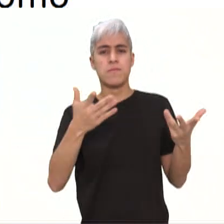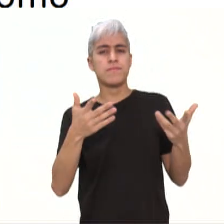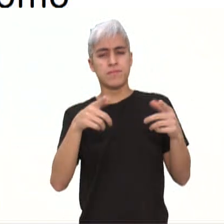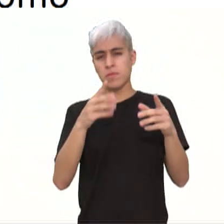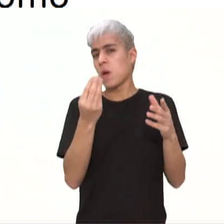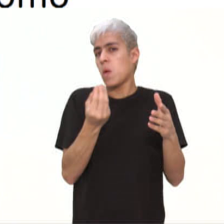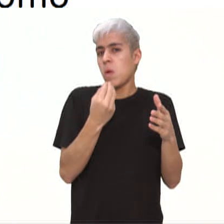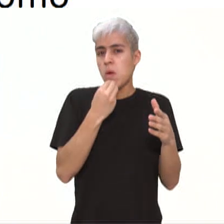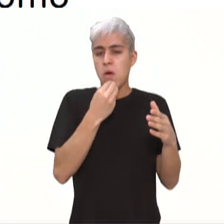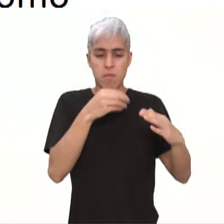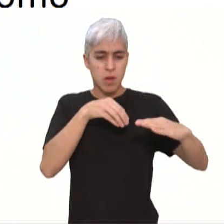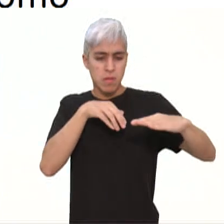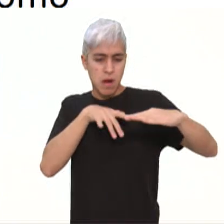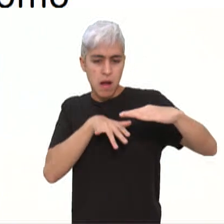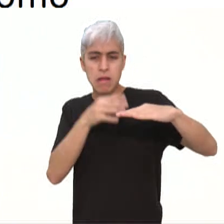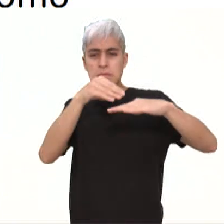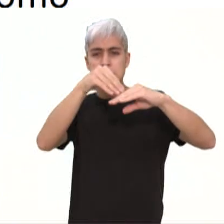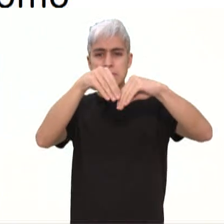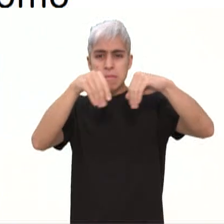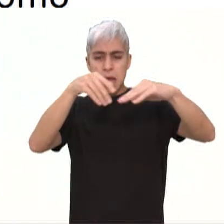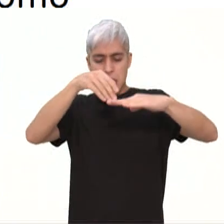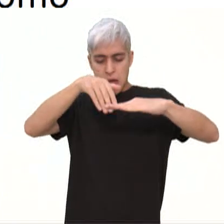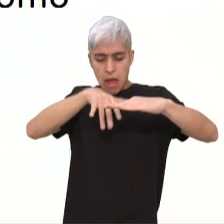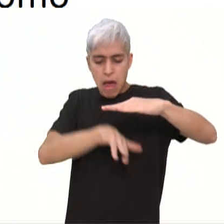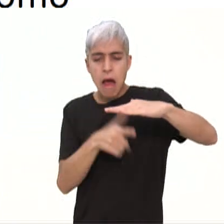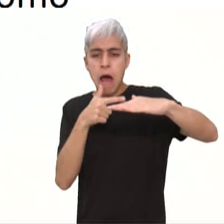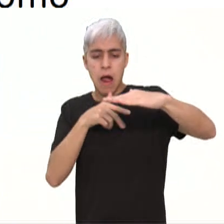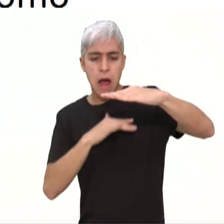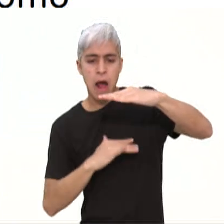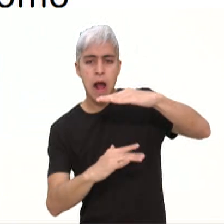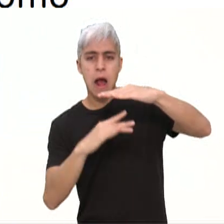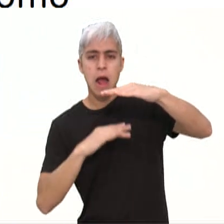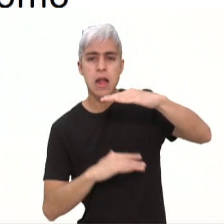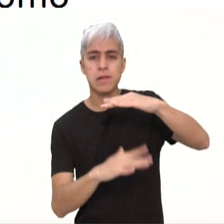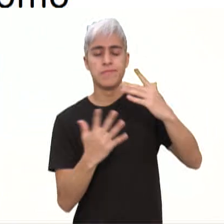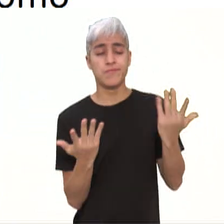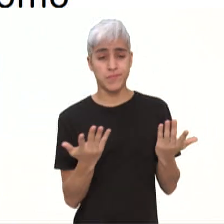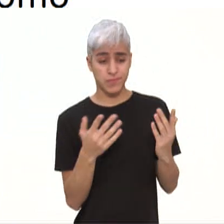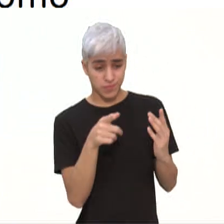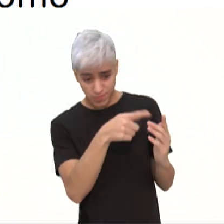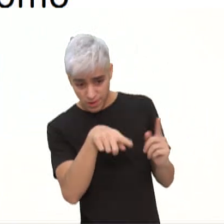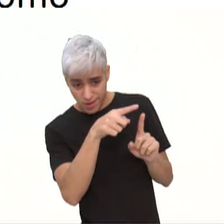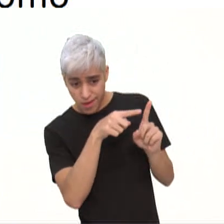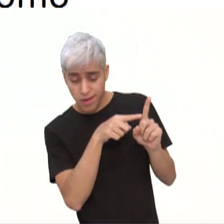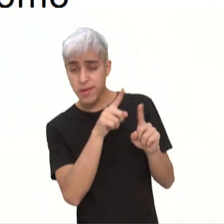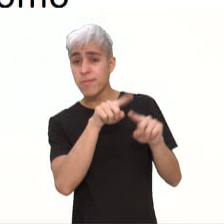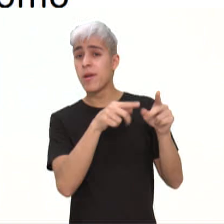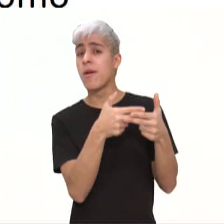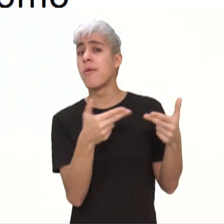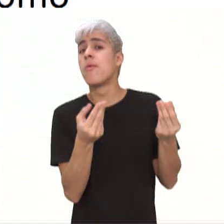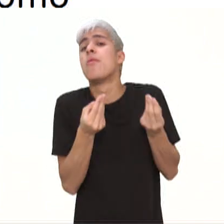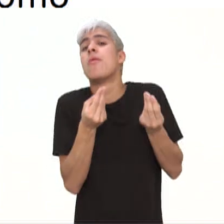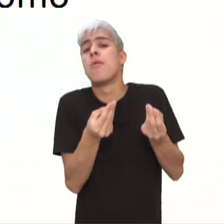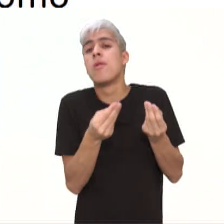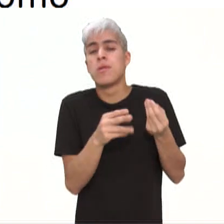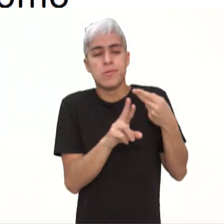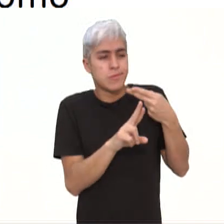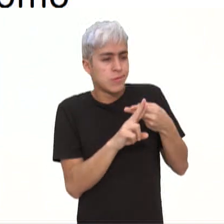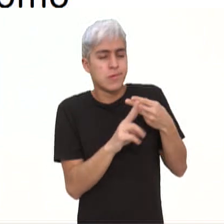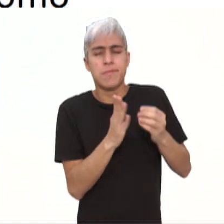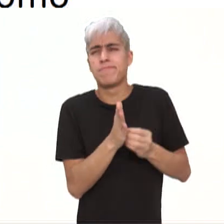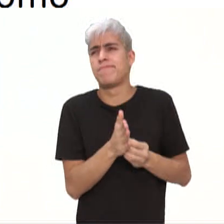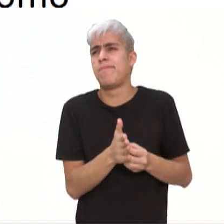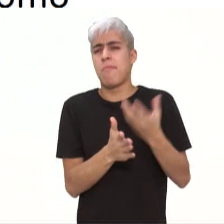as reservas subterrâneas, né? Os aquíferos. Esse tipo de recurso é utilizado para